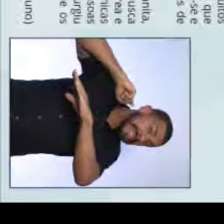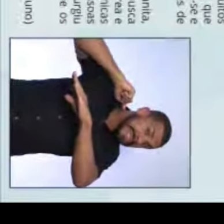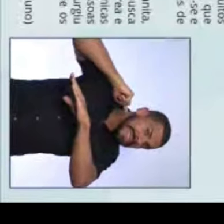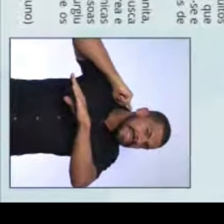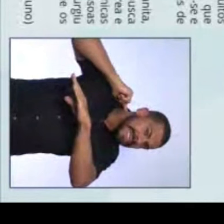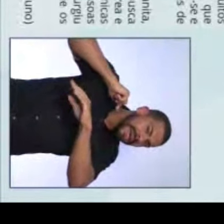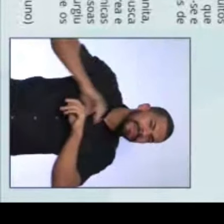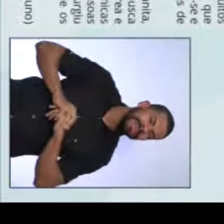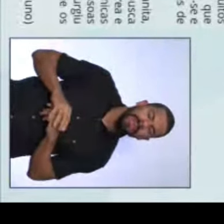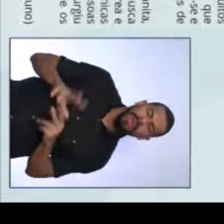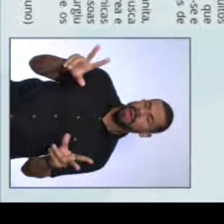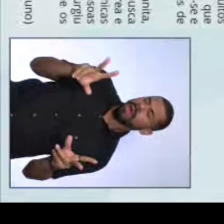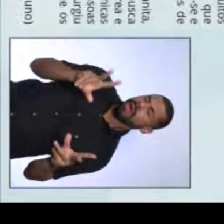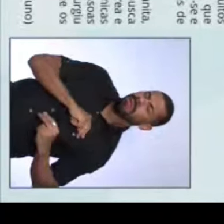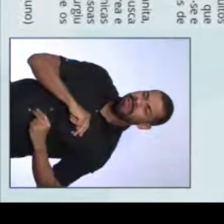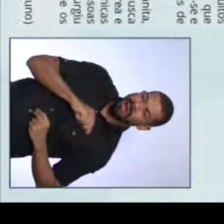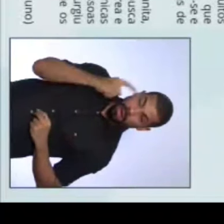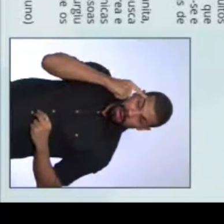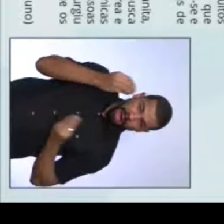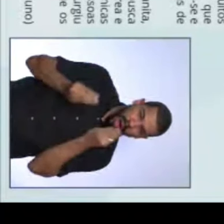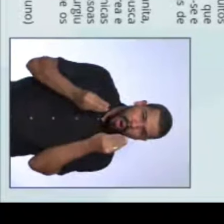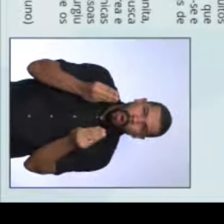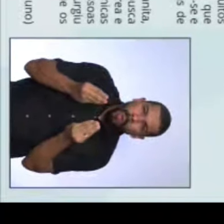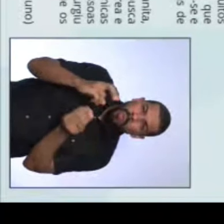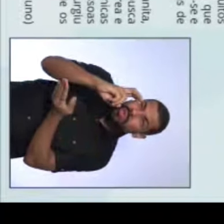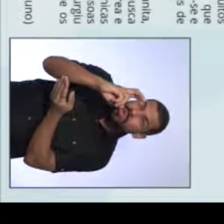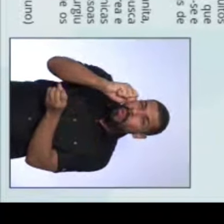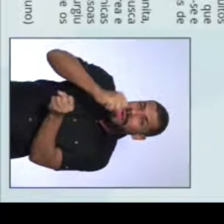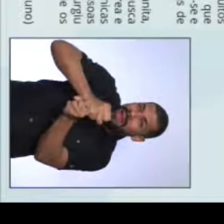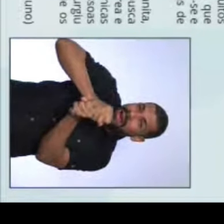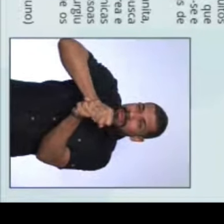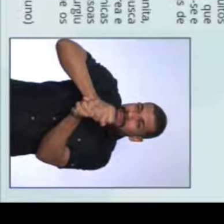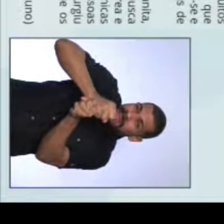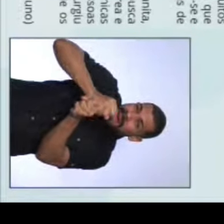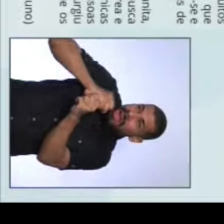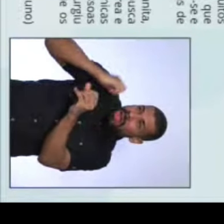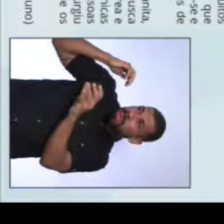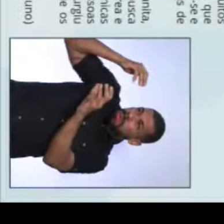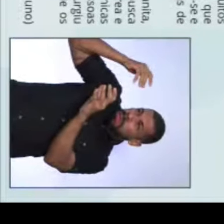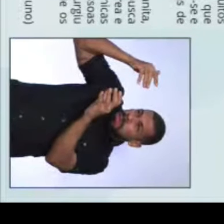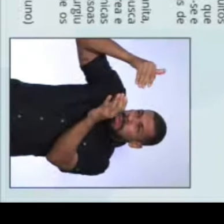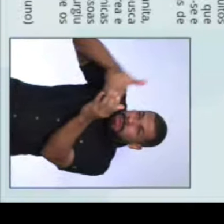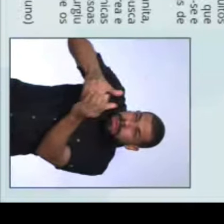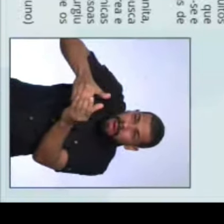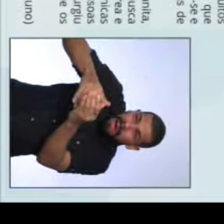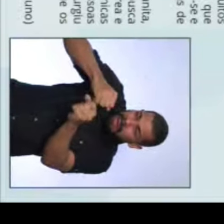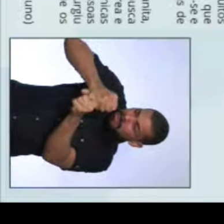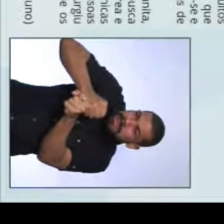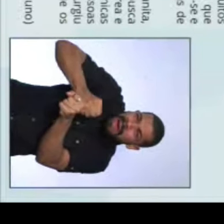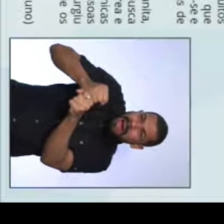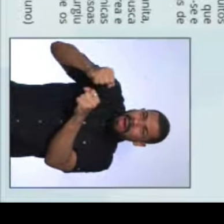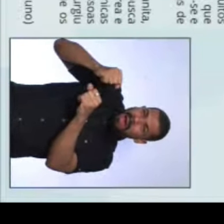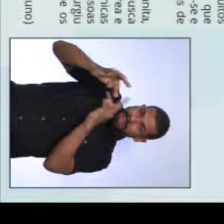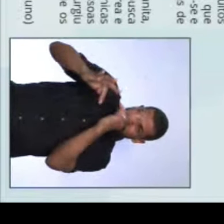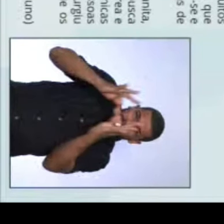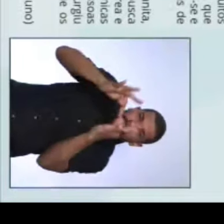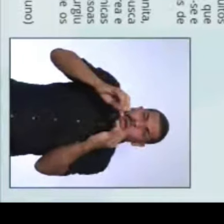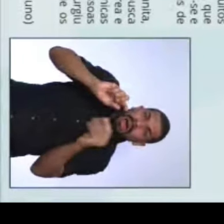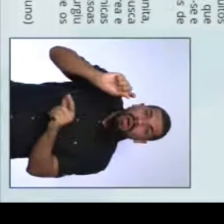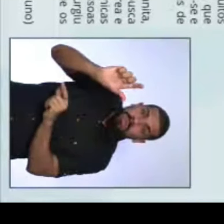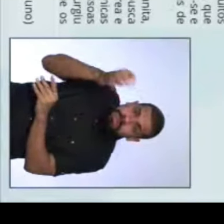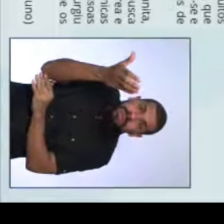É impressionante imaginar que após 50 anos e depois de tantos avanços, isso ainda pudesse